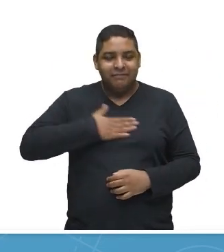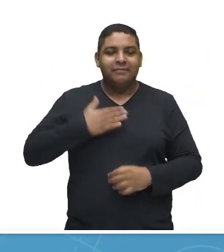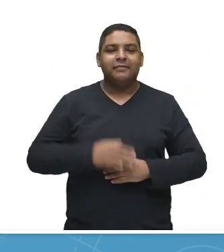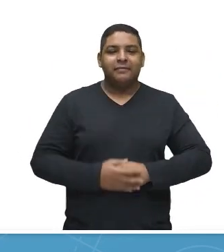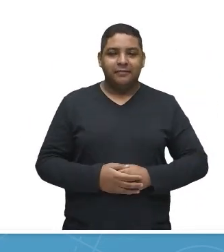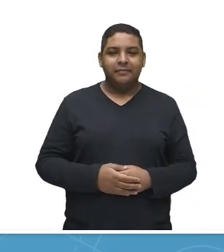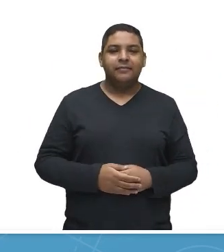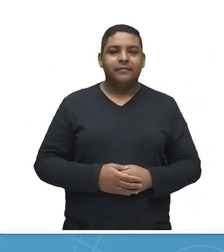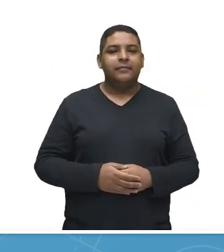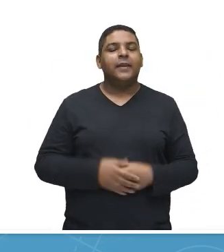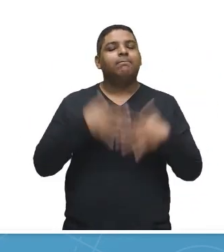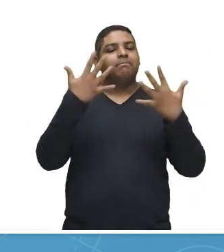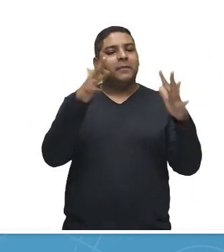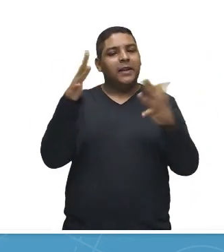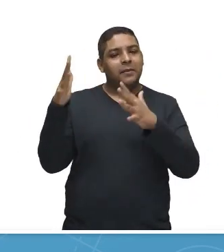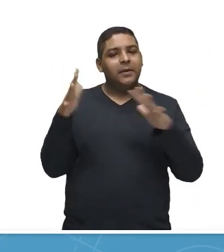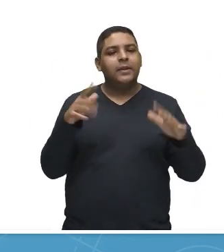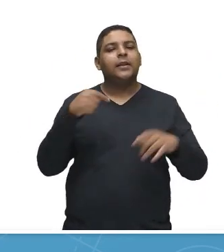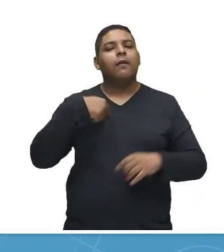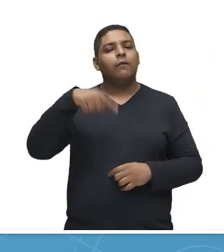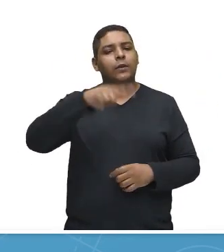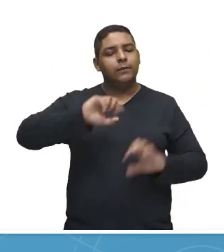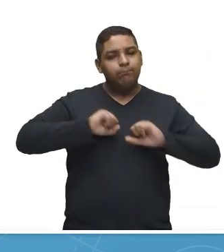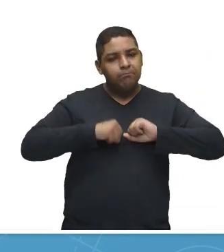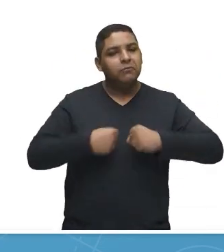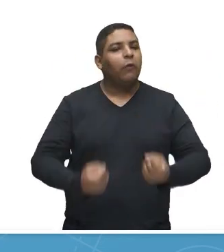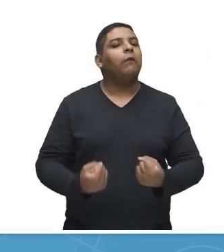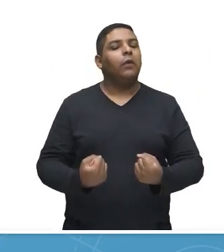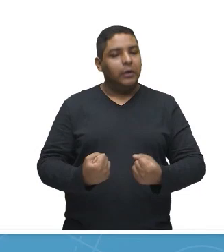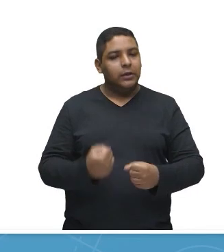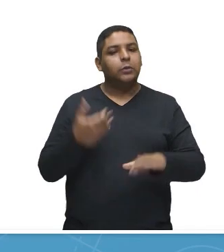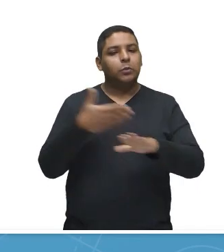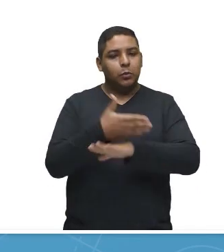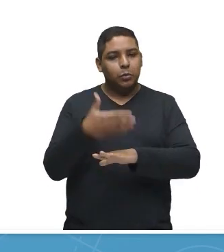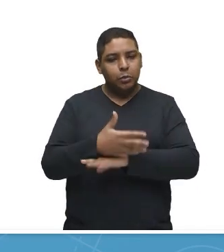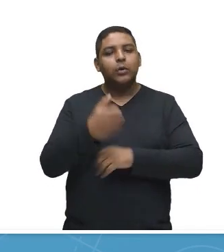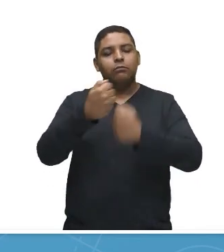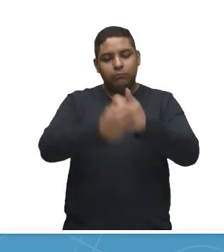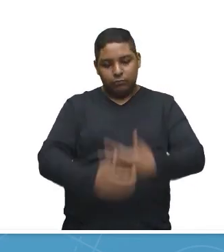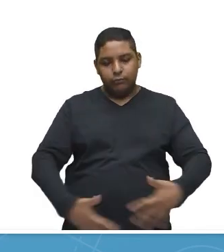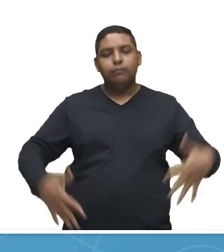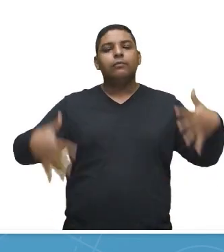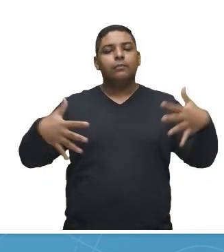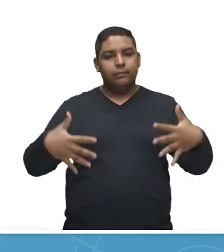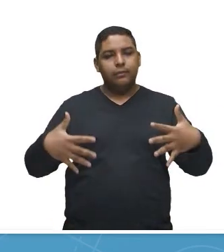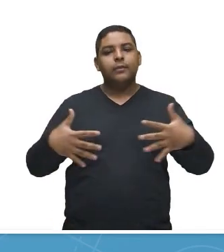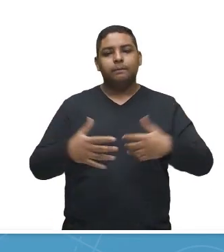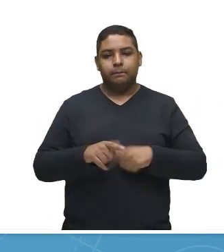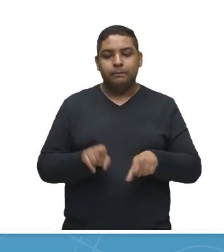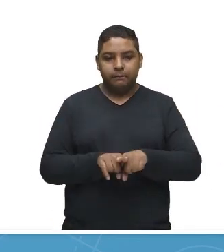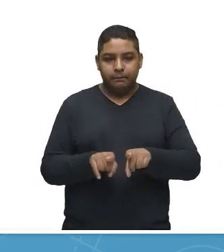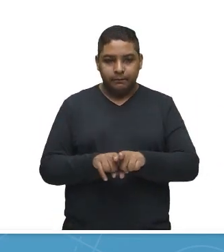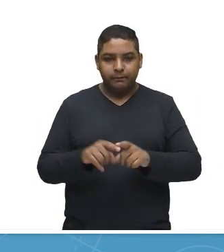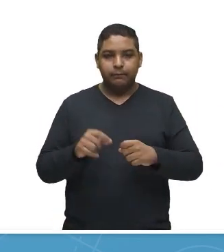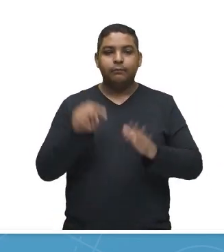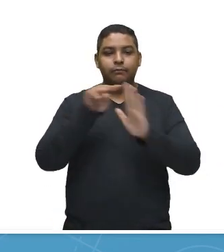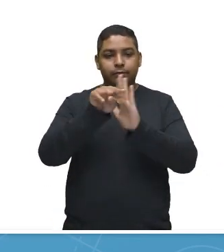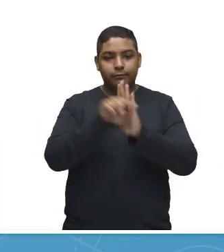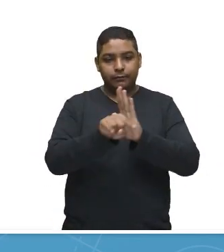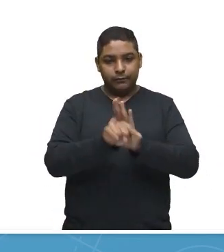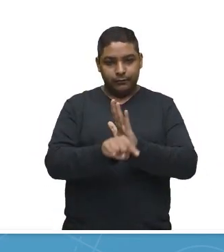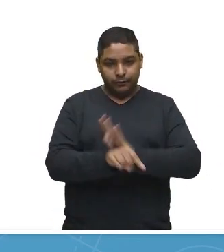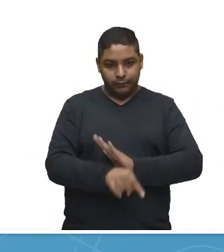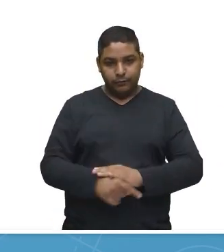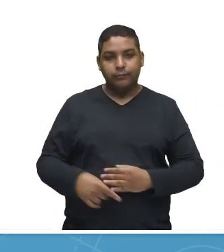a todos vocês que estão se dedicando, participando, respondendo aí as nossas questões, tá? Eu espero que